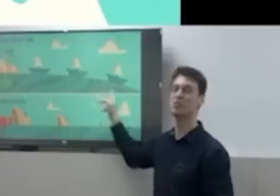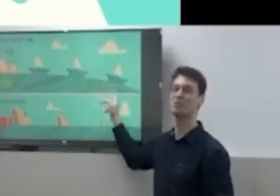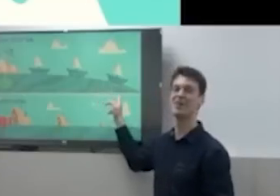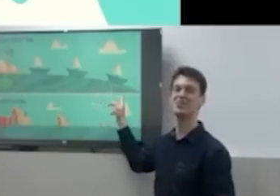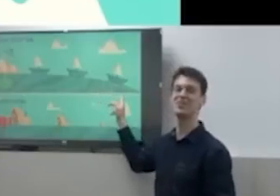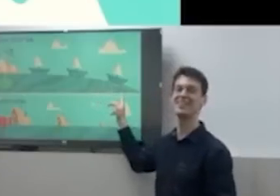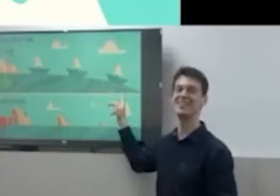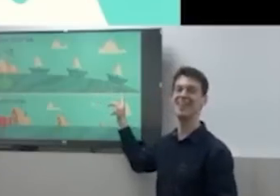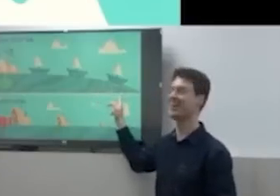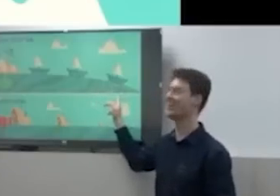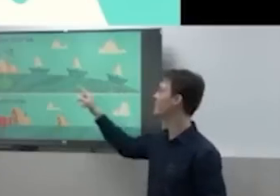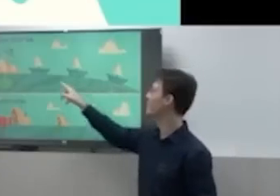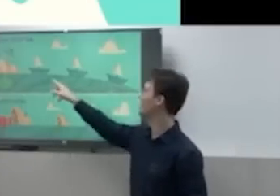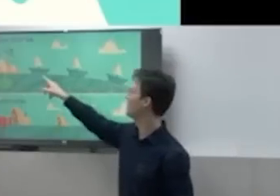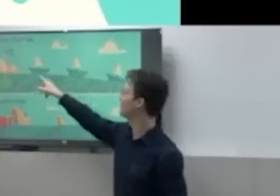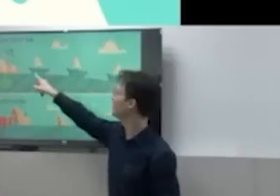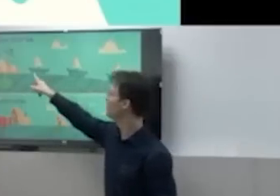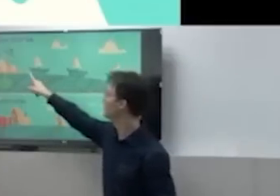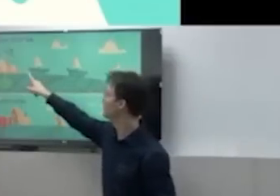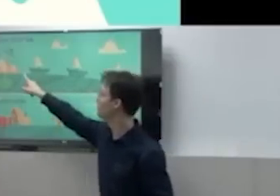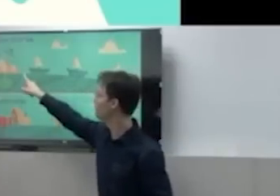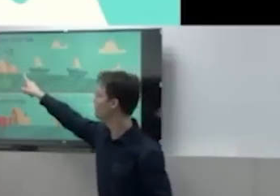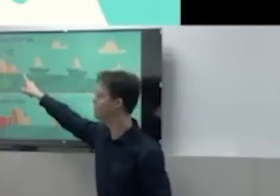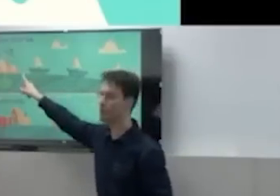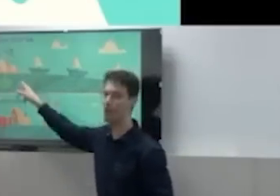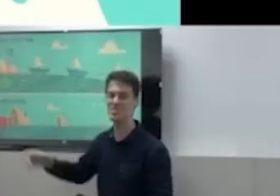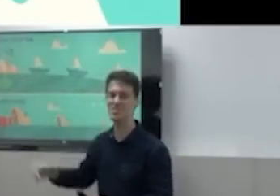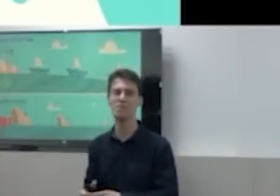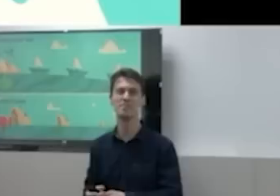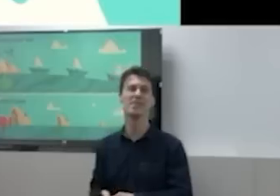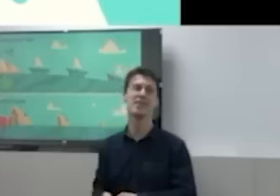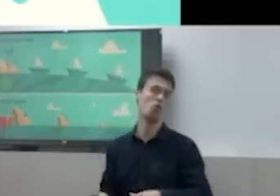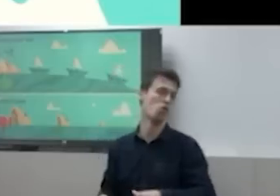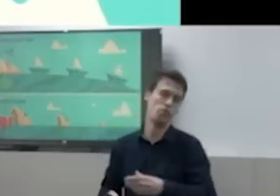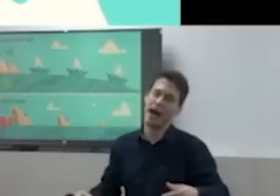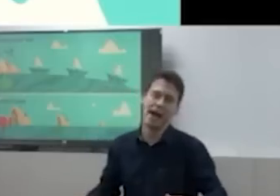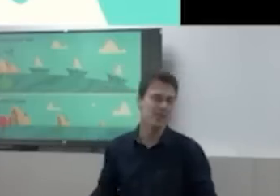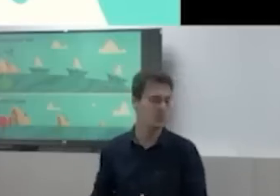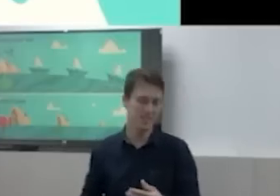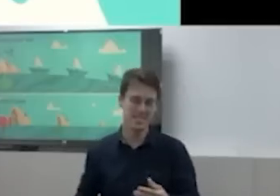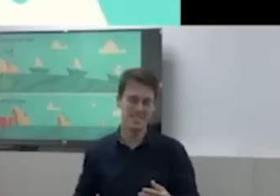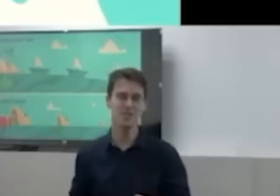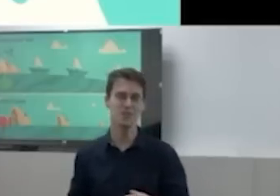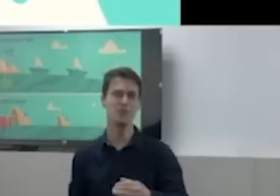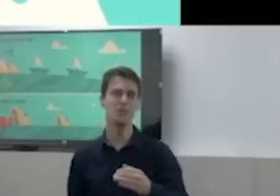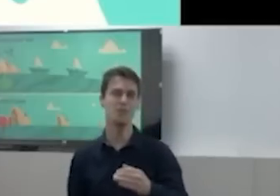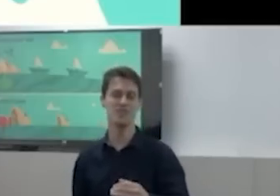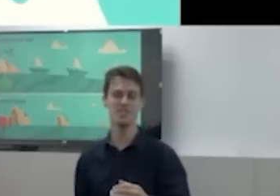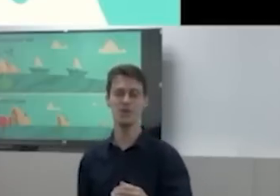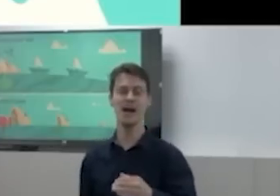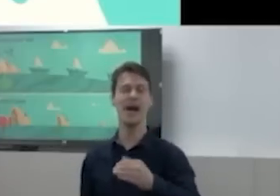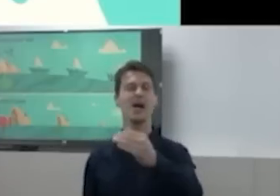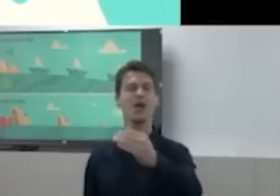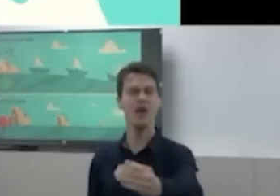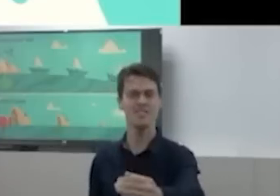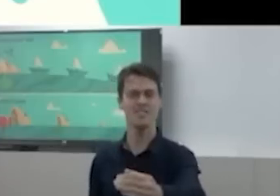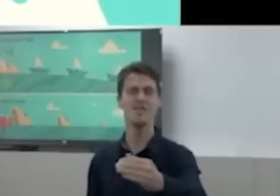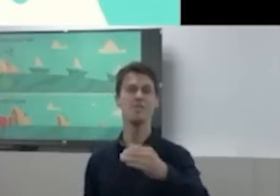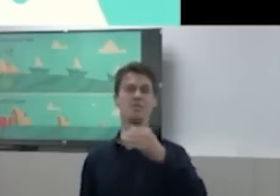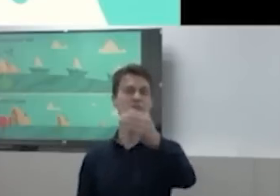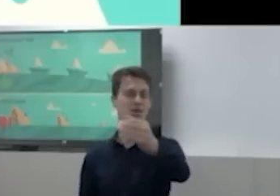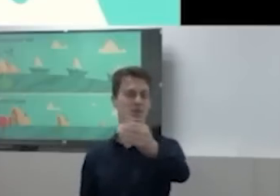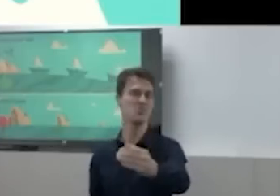é a curvatura da Terra. Então eu tenho um navio muito próximo, ou barco que seja muito próximo